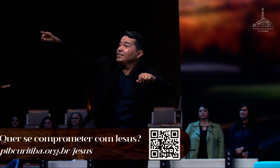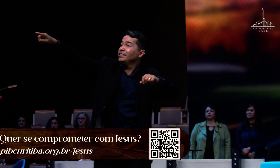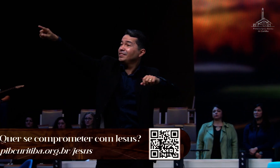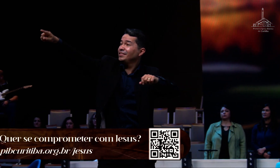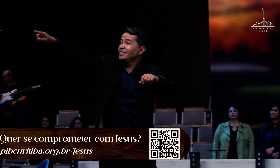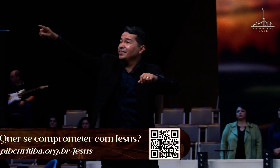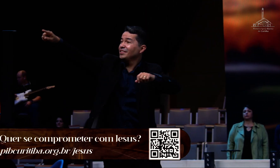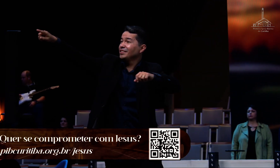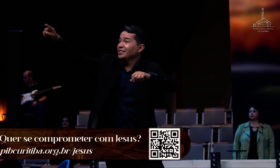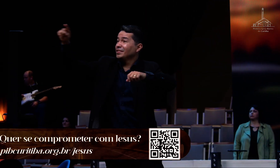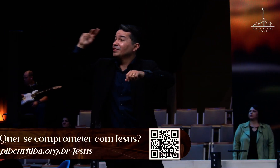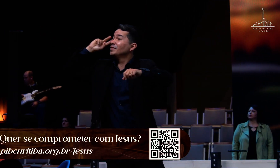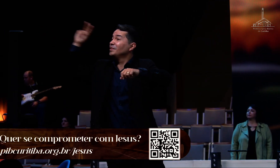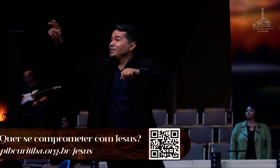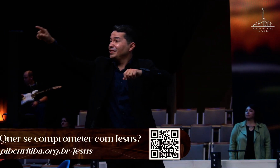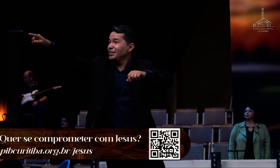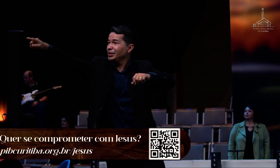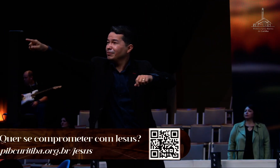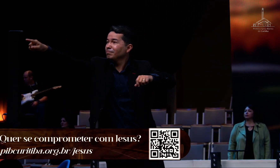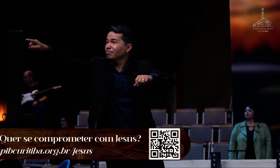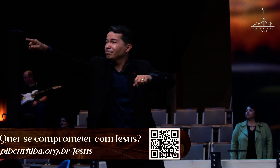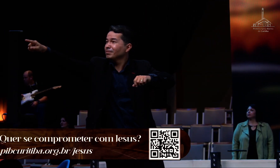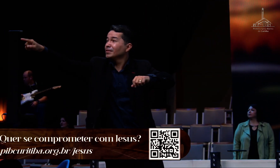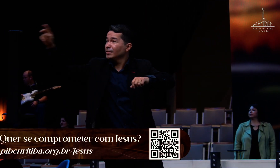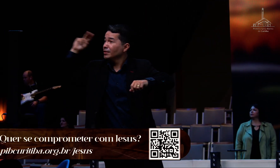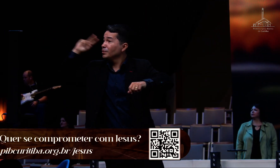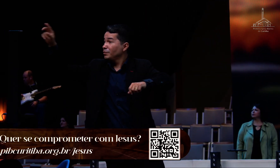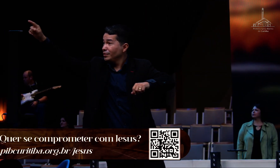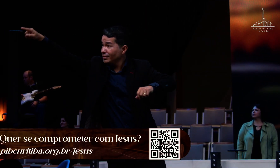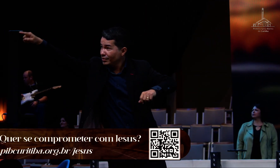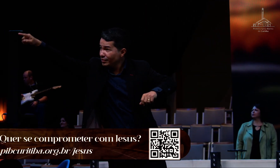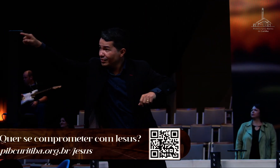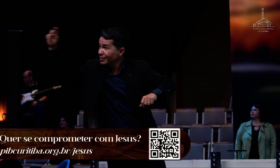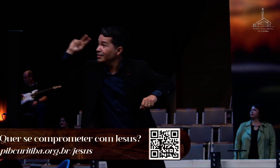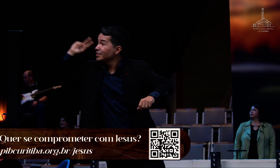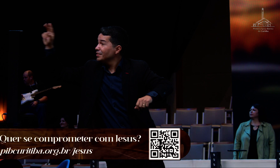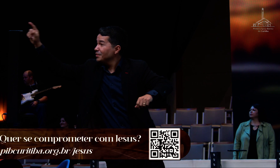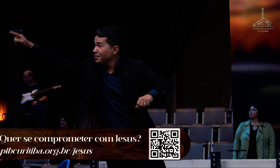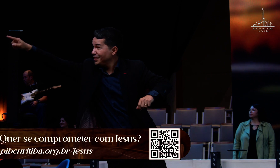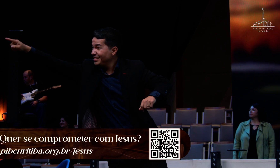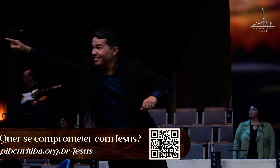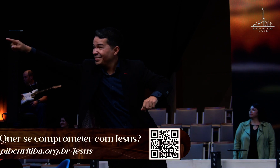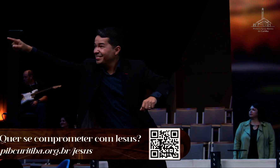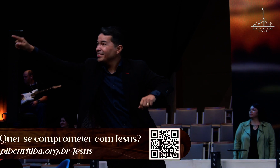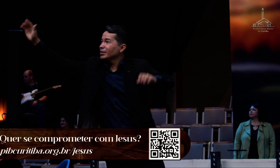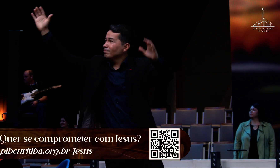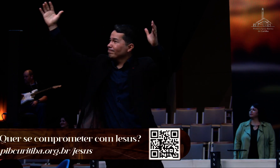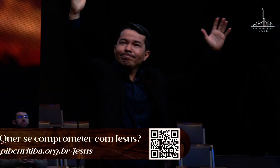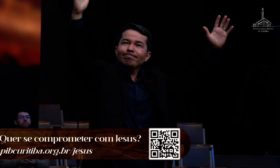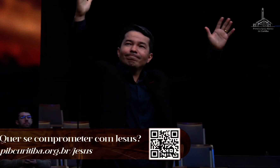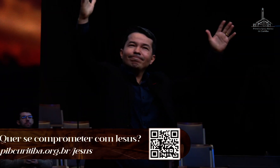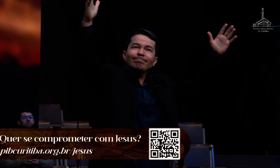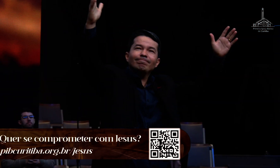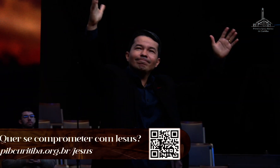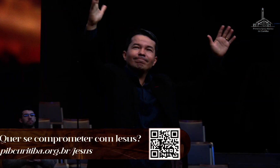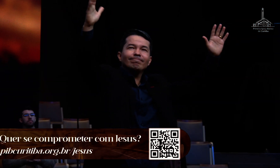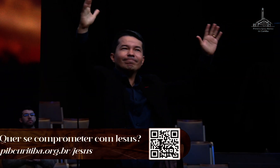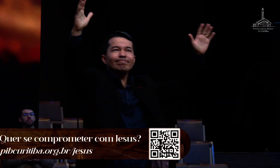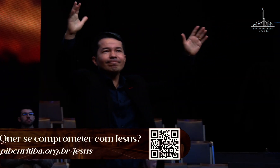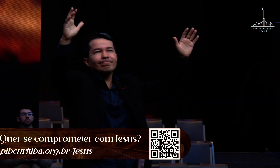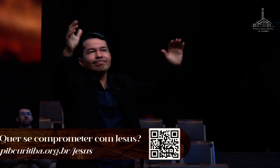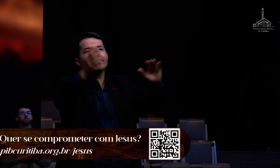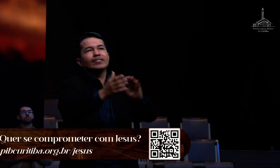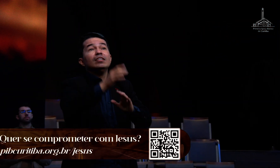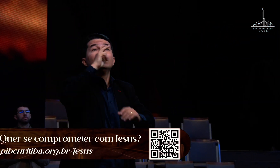Ali atrás, eu estou te vendo. Vi você também. Você também. Que